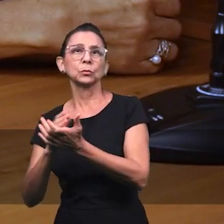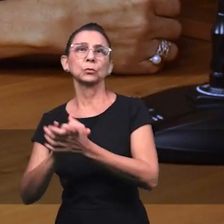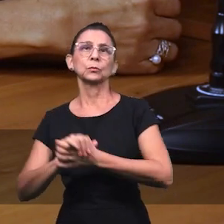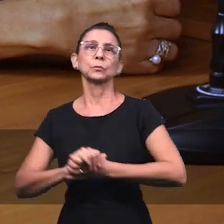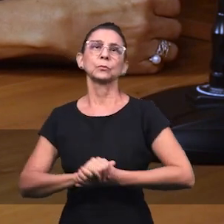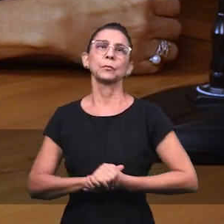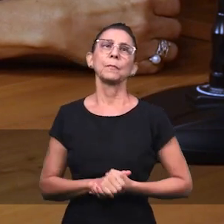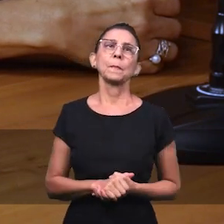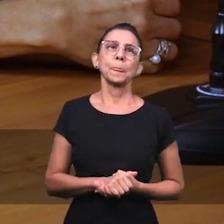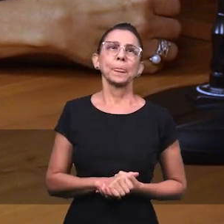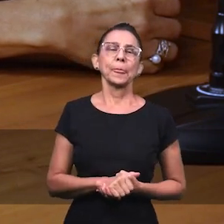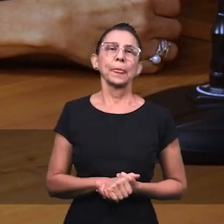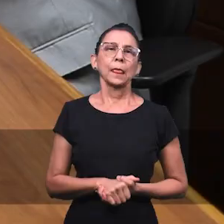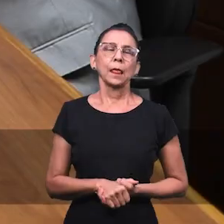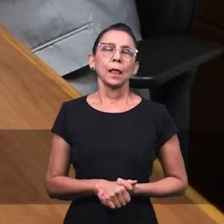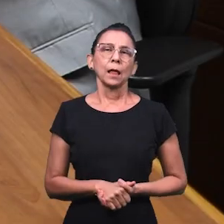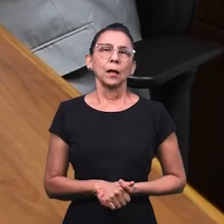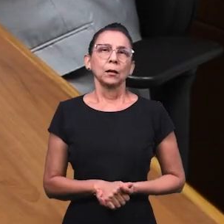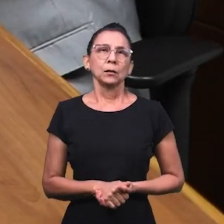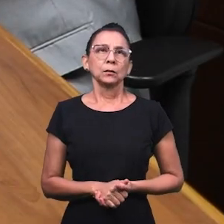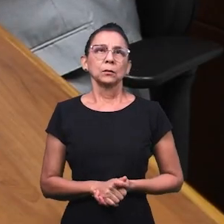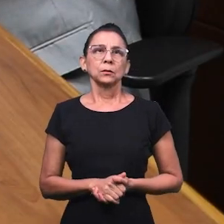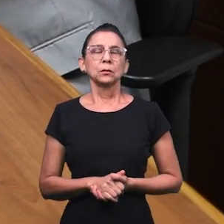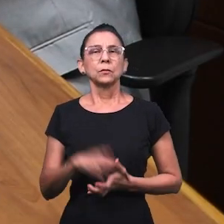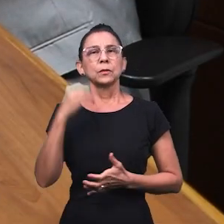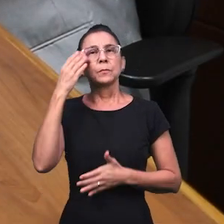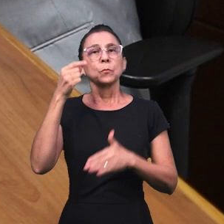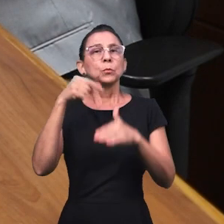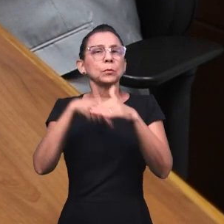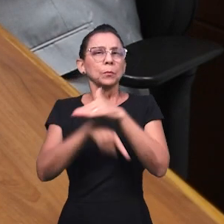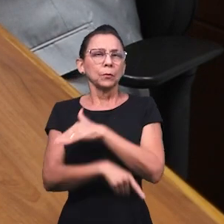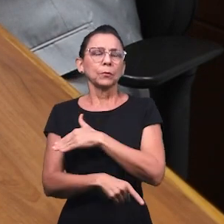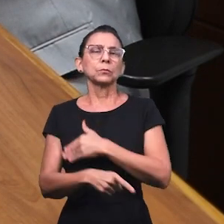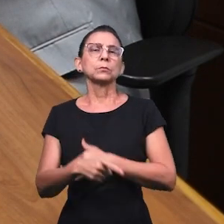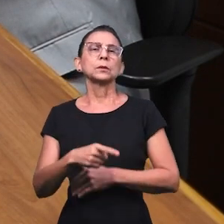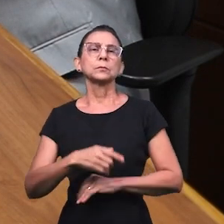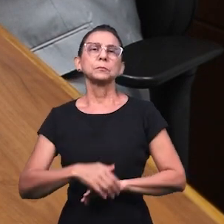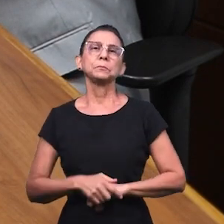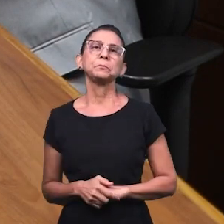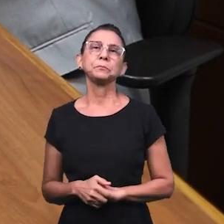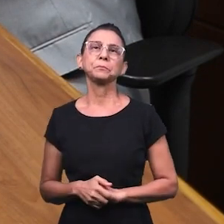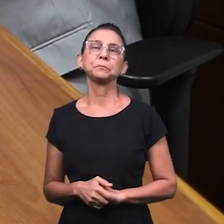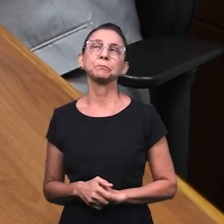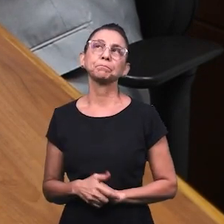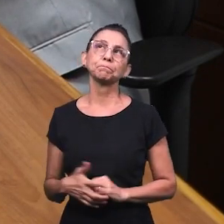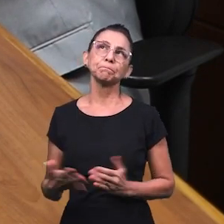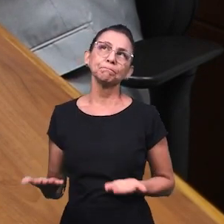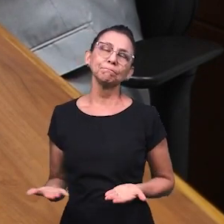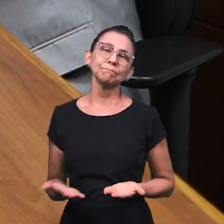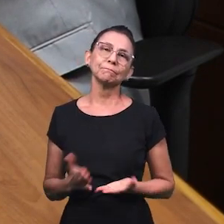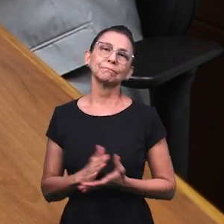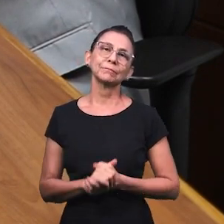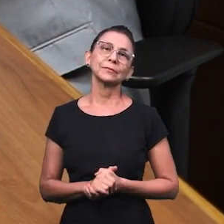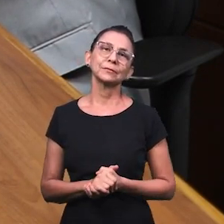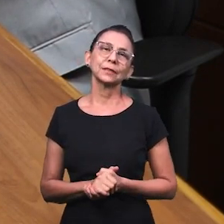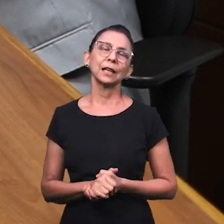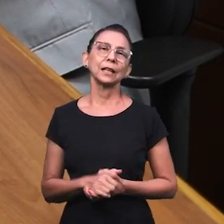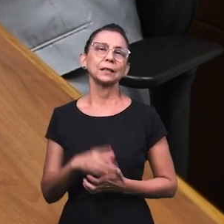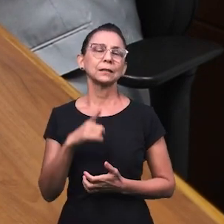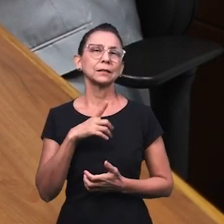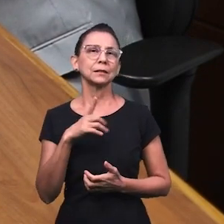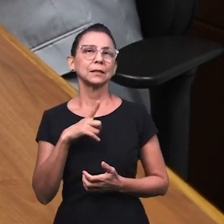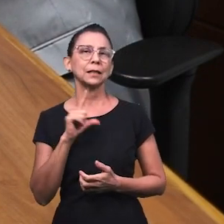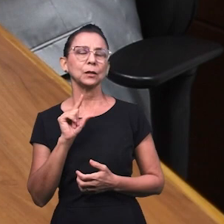muito profunda que eu tive. Glória a Deus. Tem um fato a